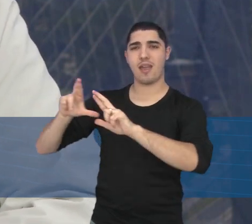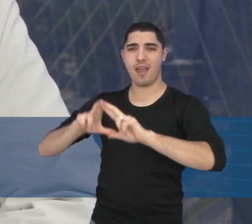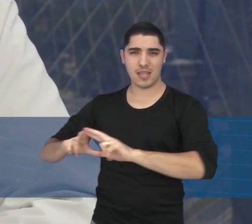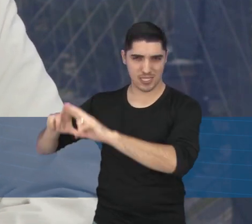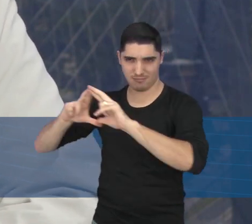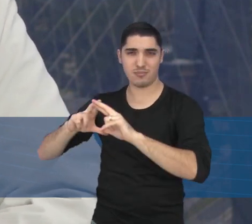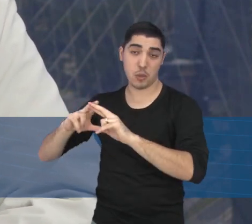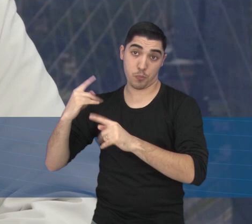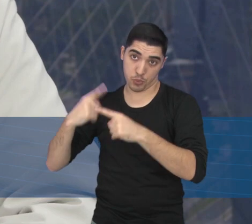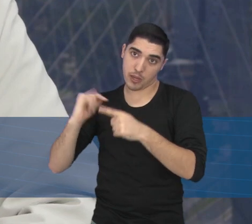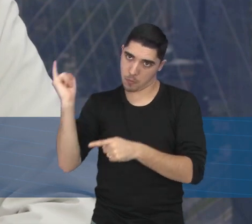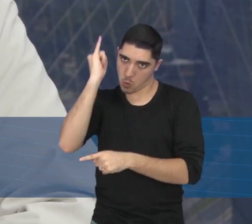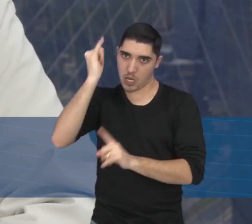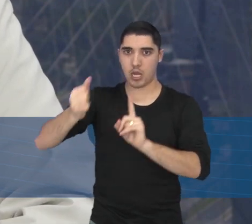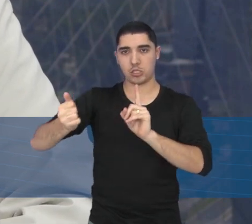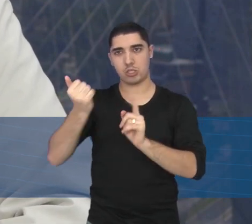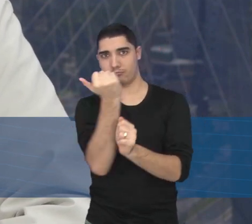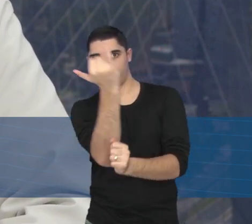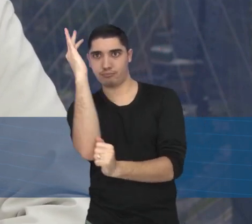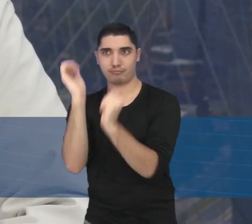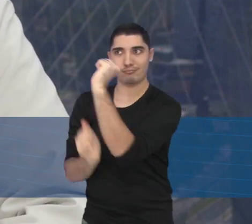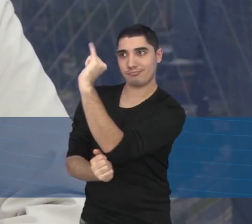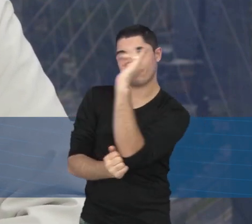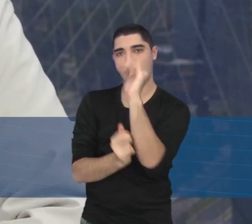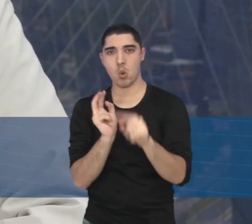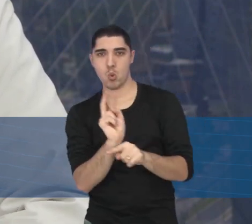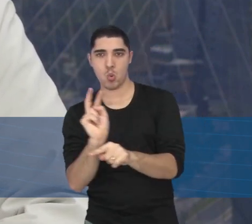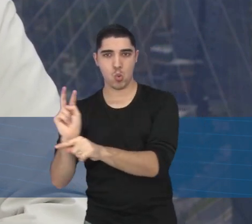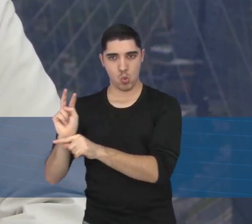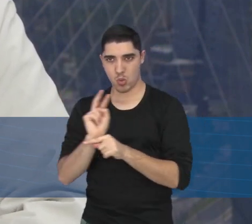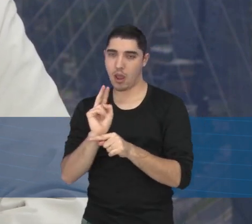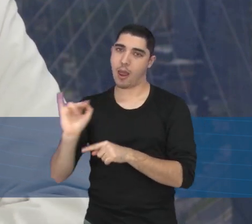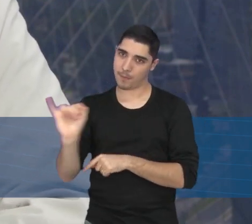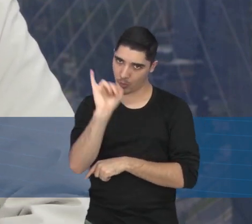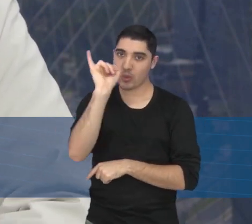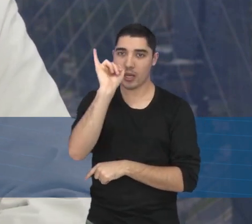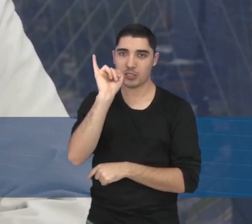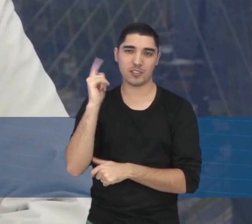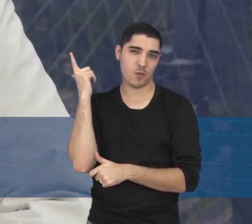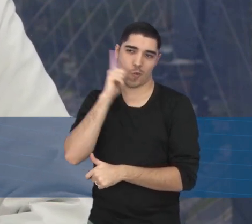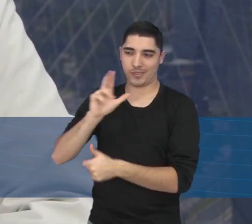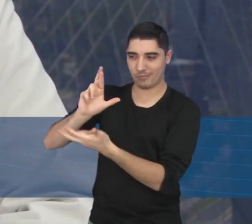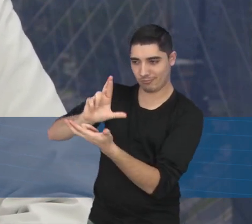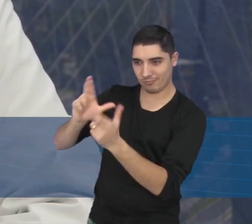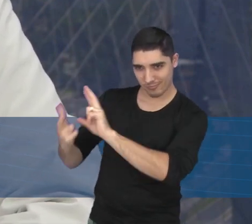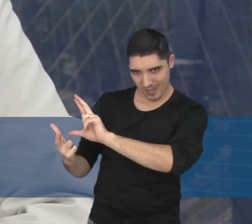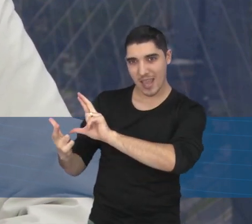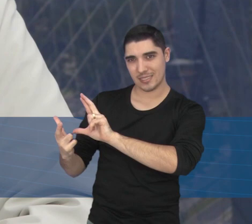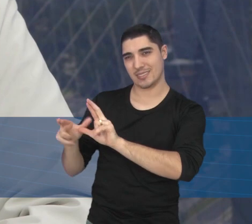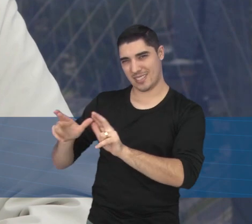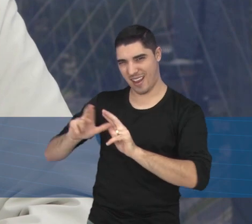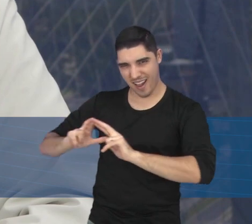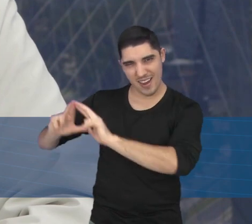para o lado da natureza, você minimizando a retirada de matéria-prima da natureza, porque você está reciclando,